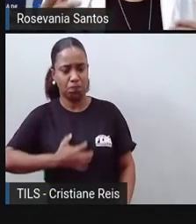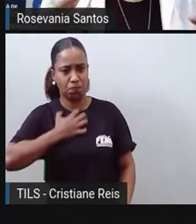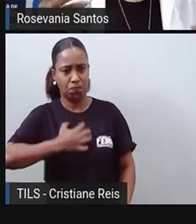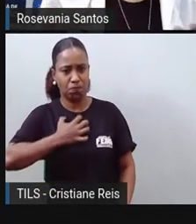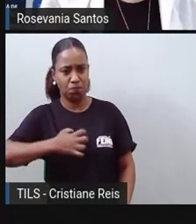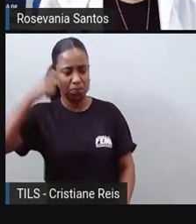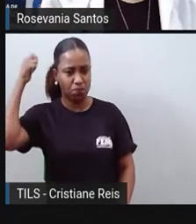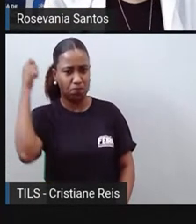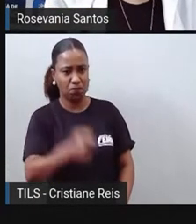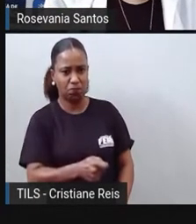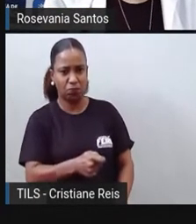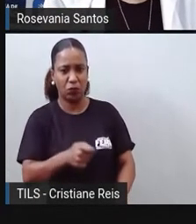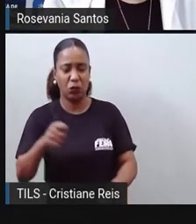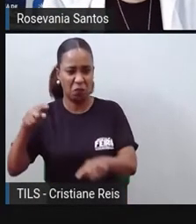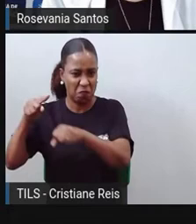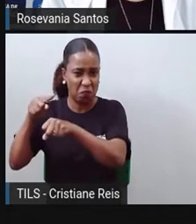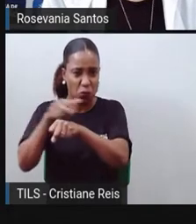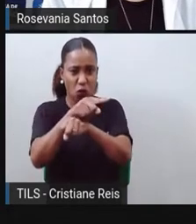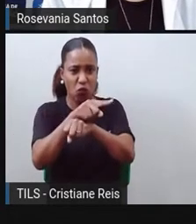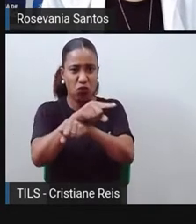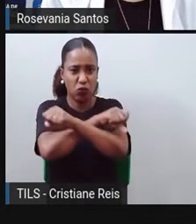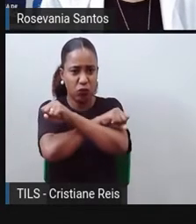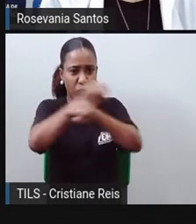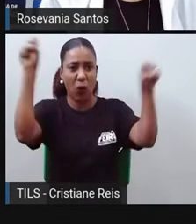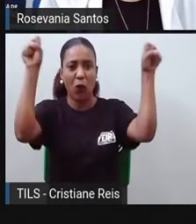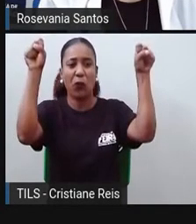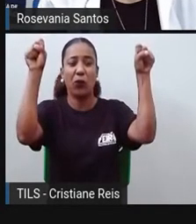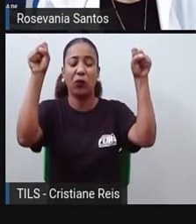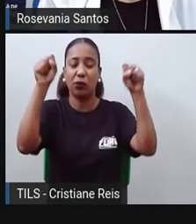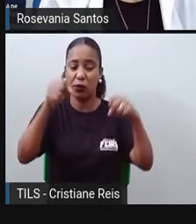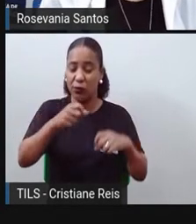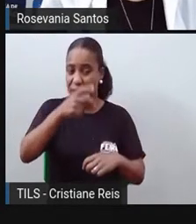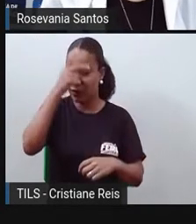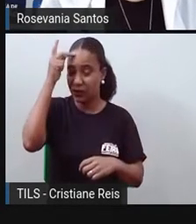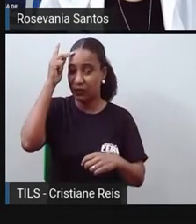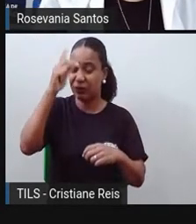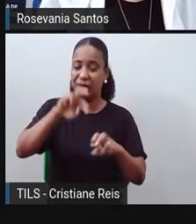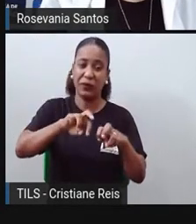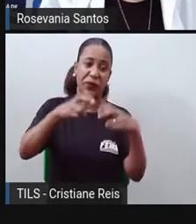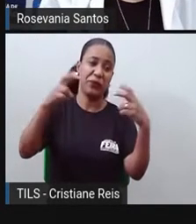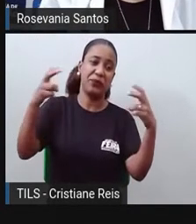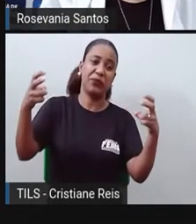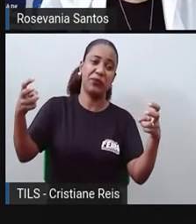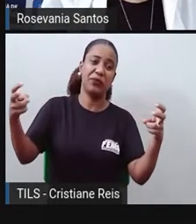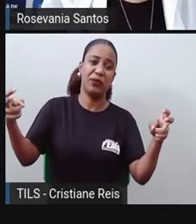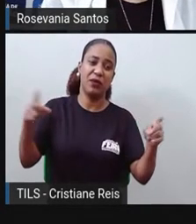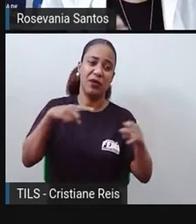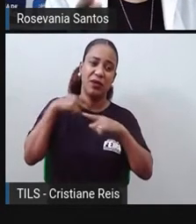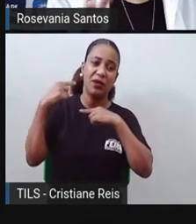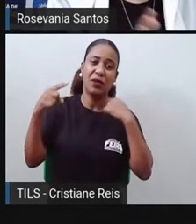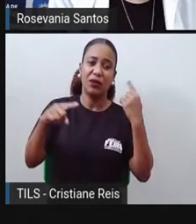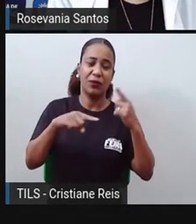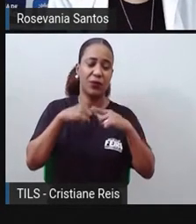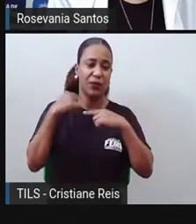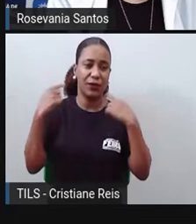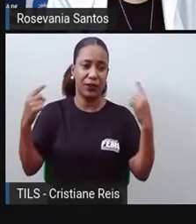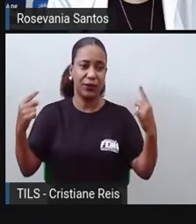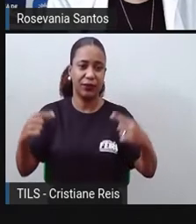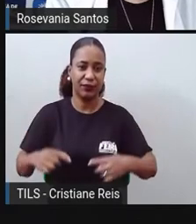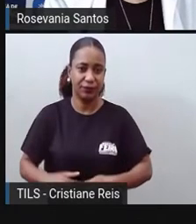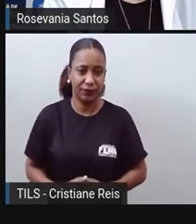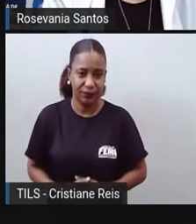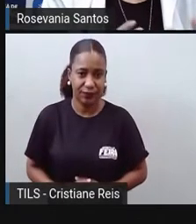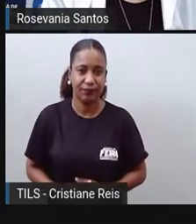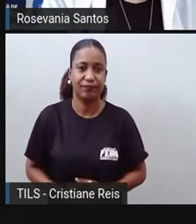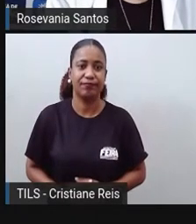essa atitude, né, da população, e muita gente morreu, e diga-se de passagem, né, ele, né, colocou aí um